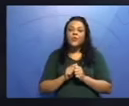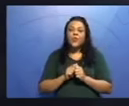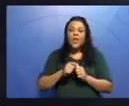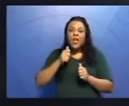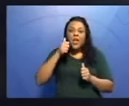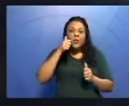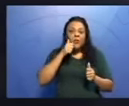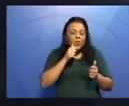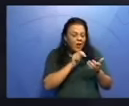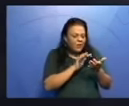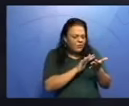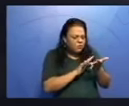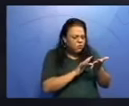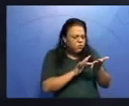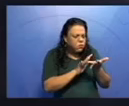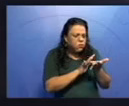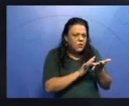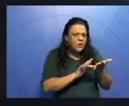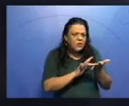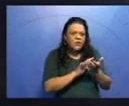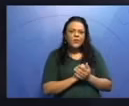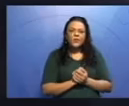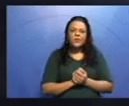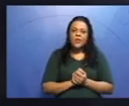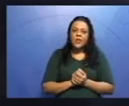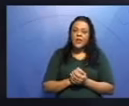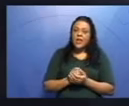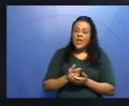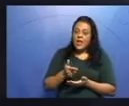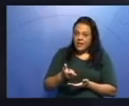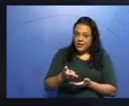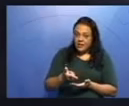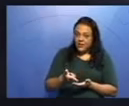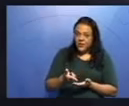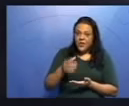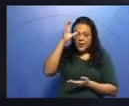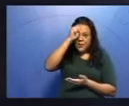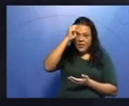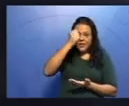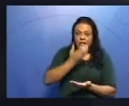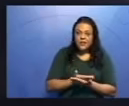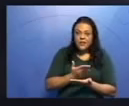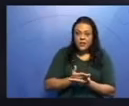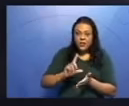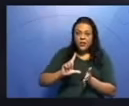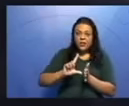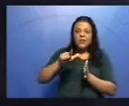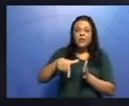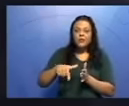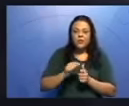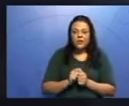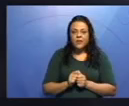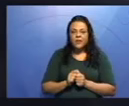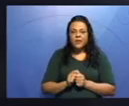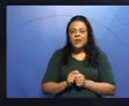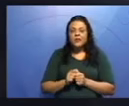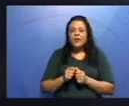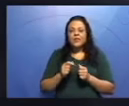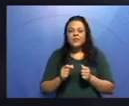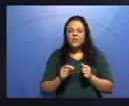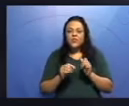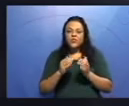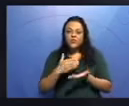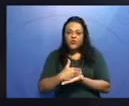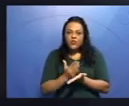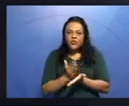e nas próximas aulas de leitura, você vai acompanhar uma história que, por ser longa, foi dividida em 4 partes, como se fossem